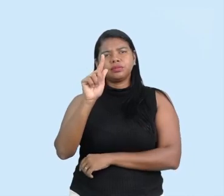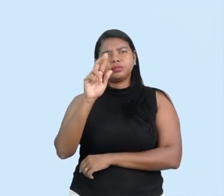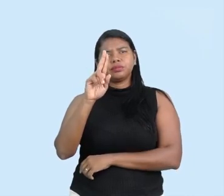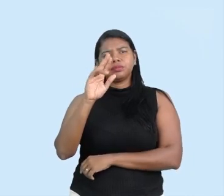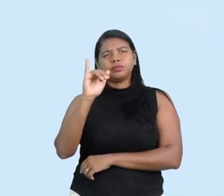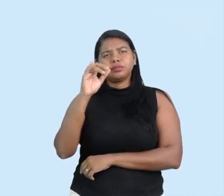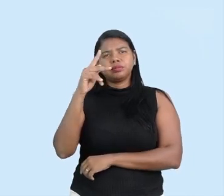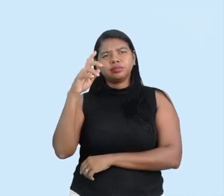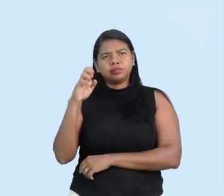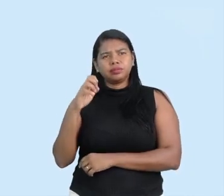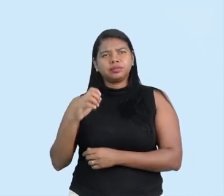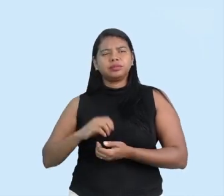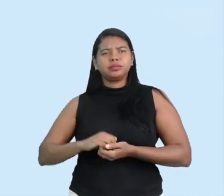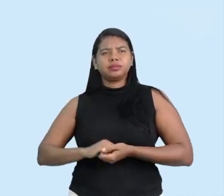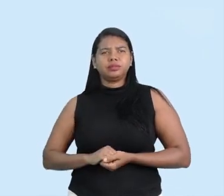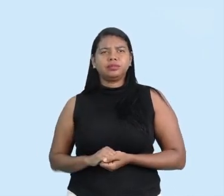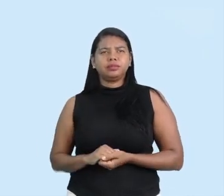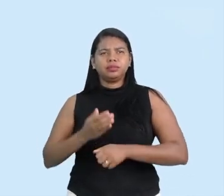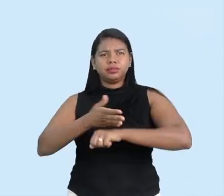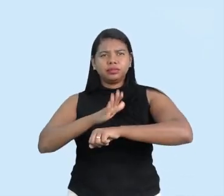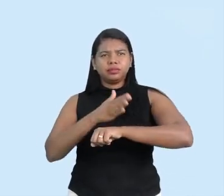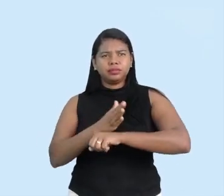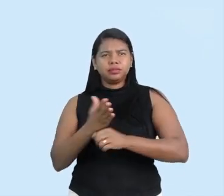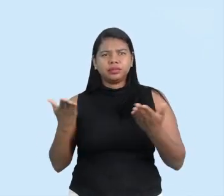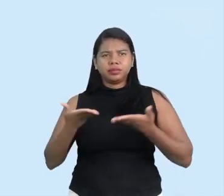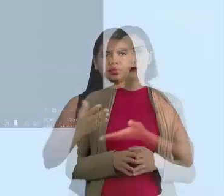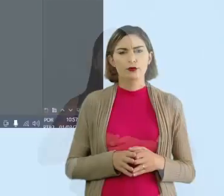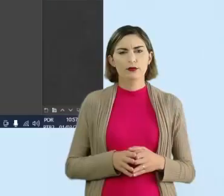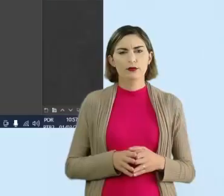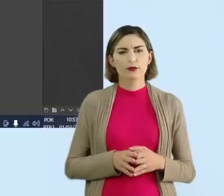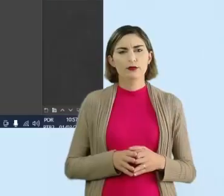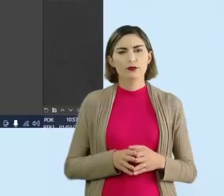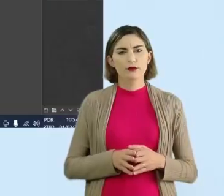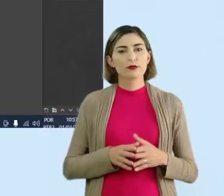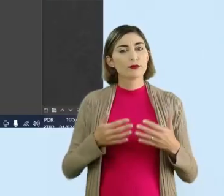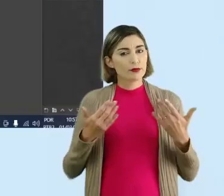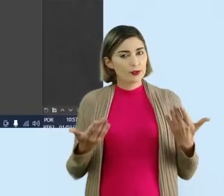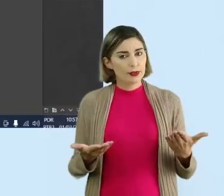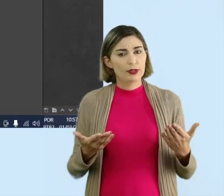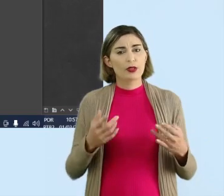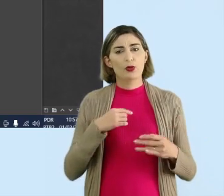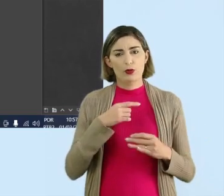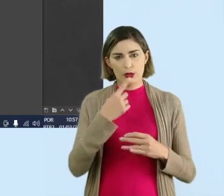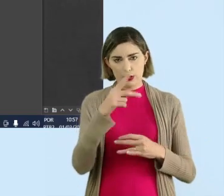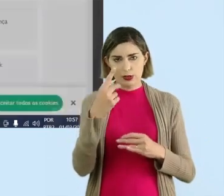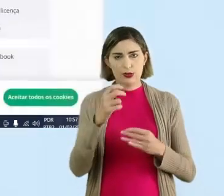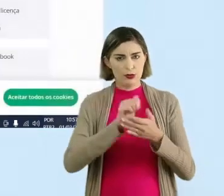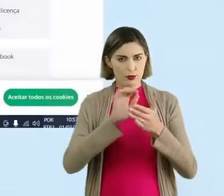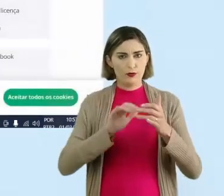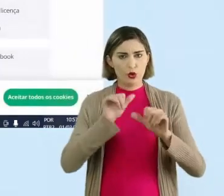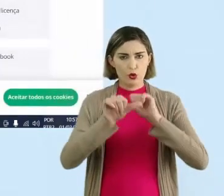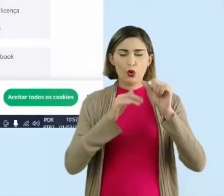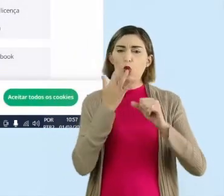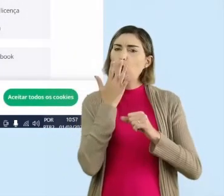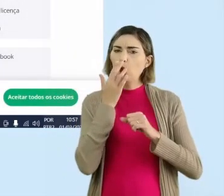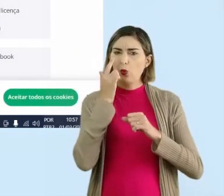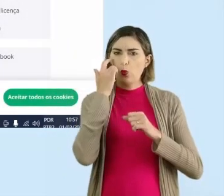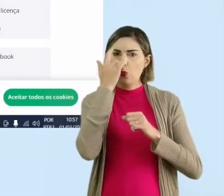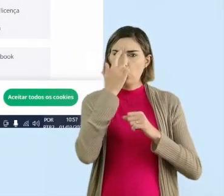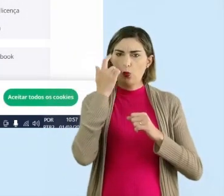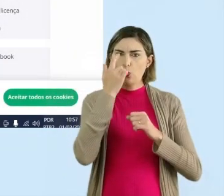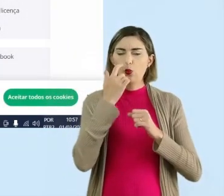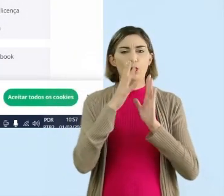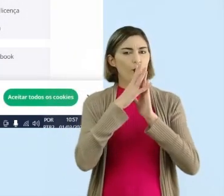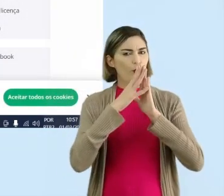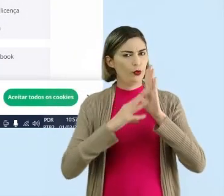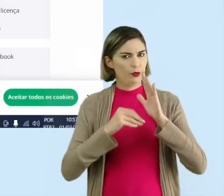passos. Mãos à obra, vamos lá? Para essa atividade de trocar a cor dos olhos, a gente vai precisar de um modelo. Novamente